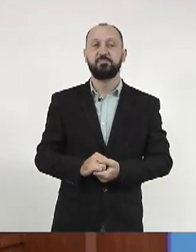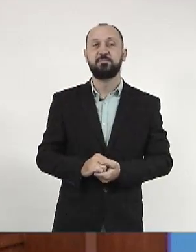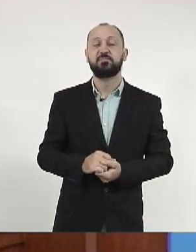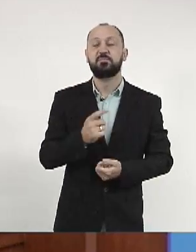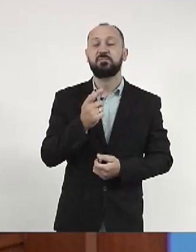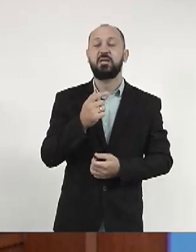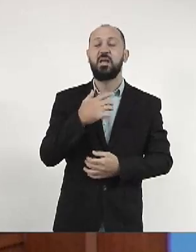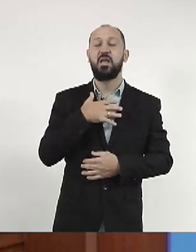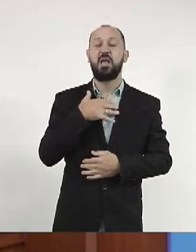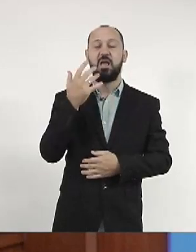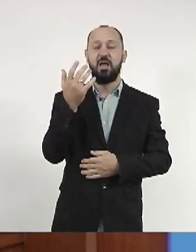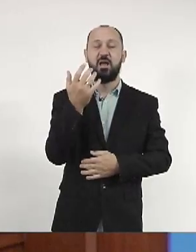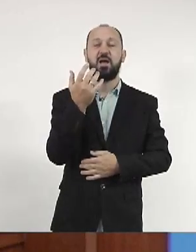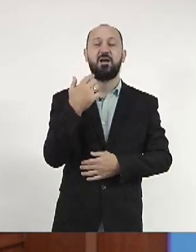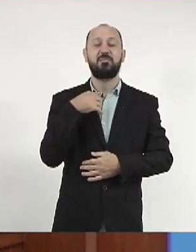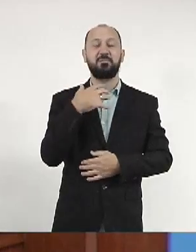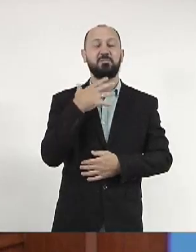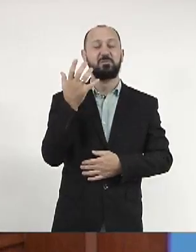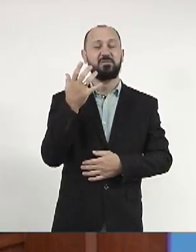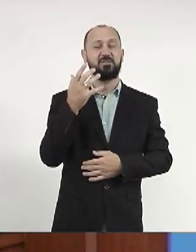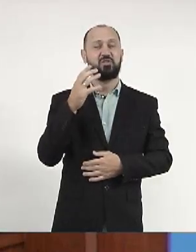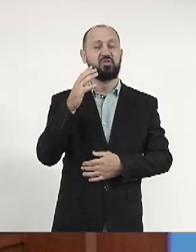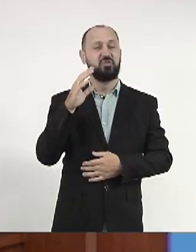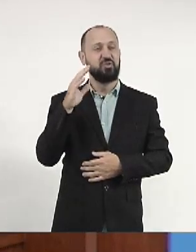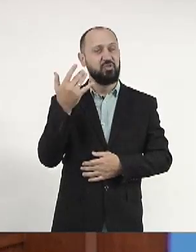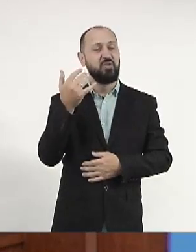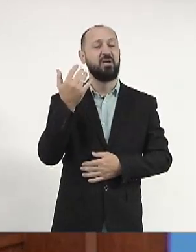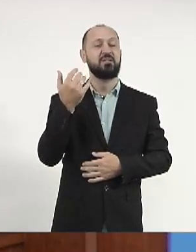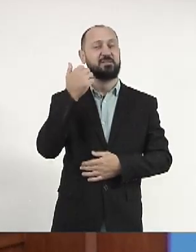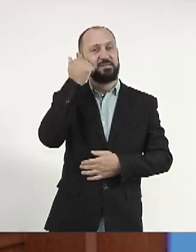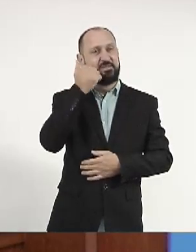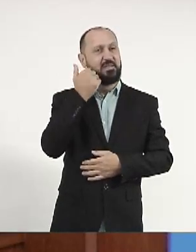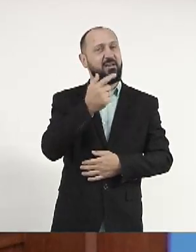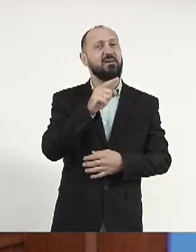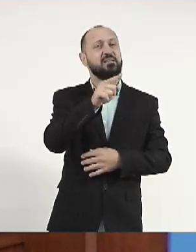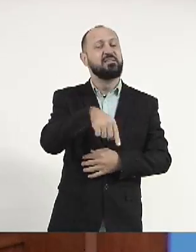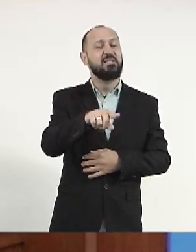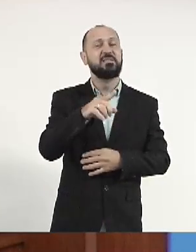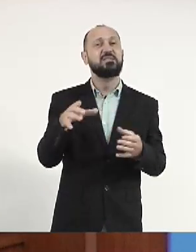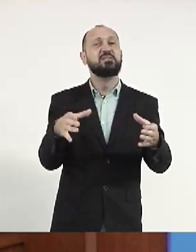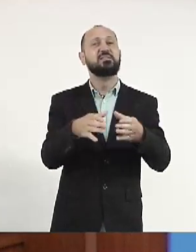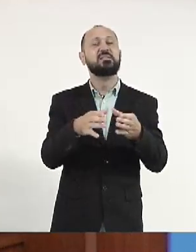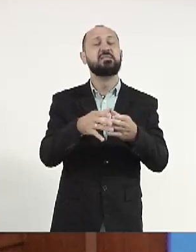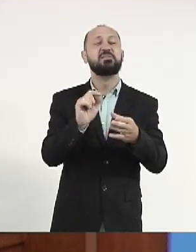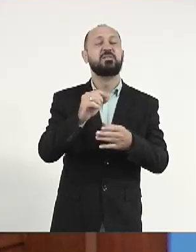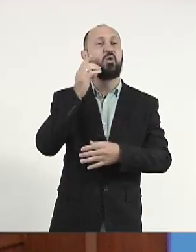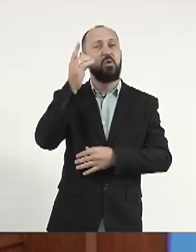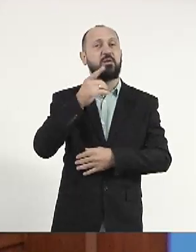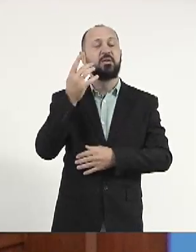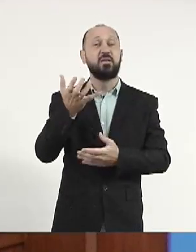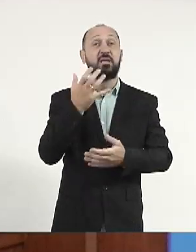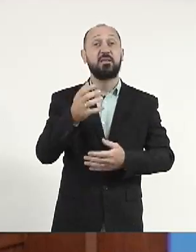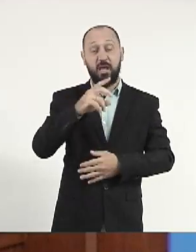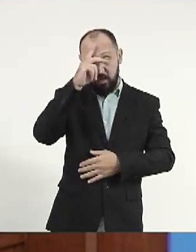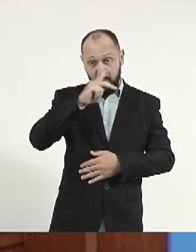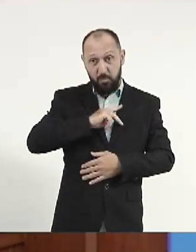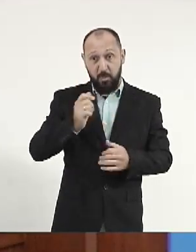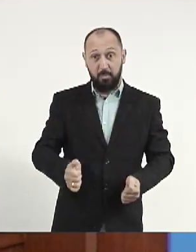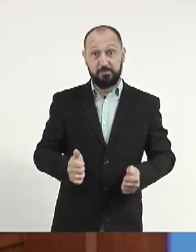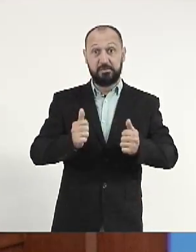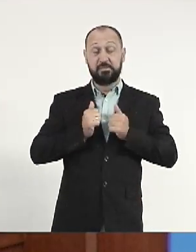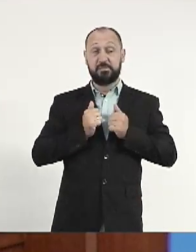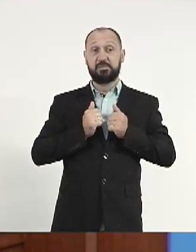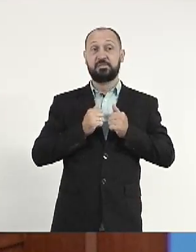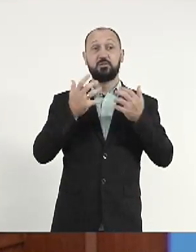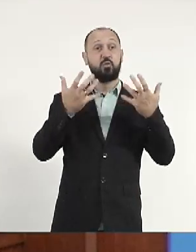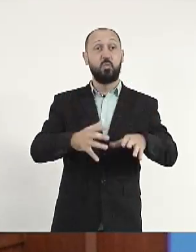mau caratismo desses deputados que querem livrar a própria pele de uma